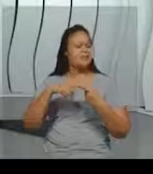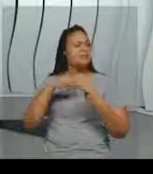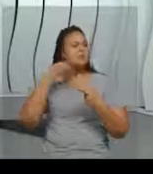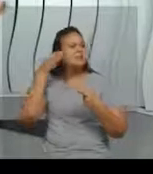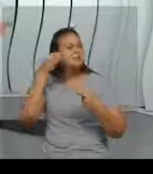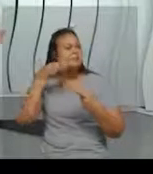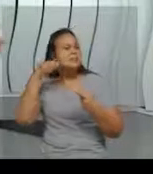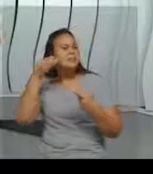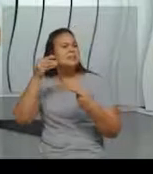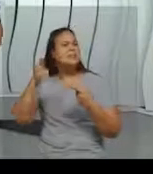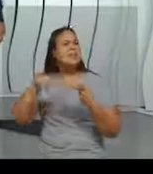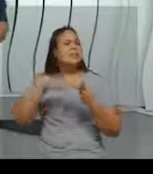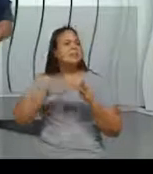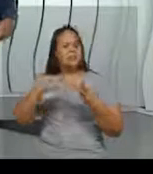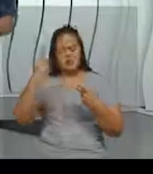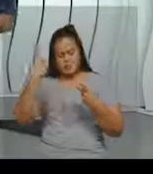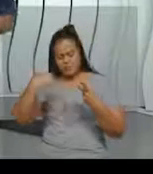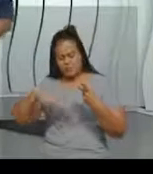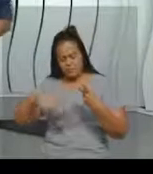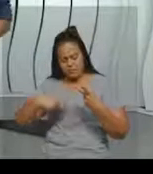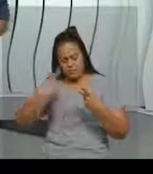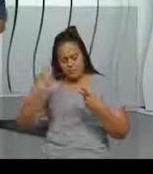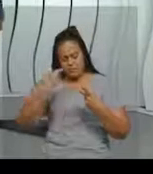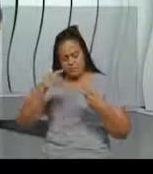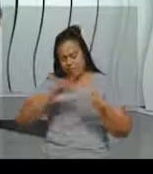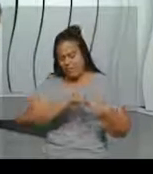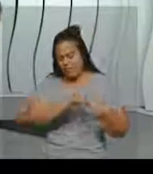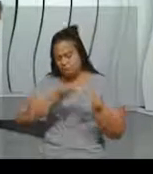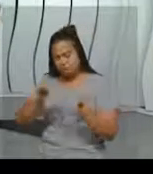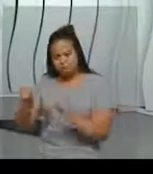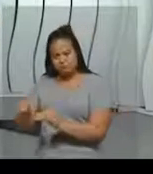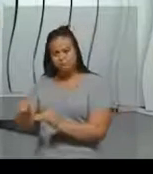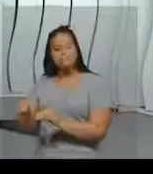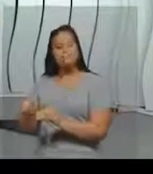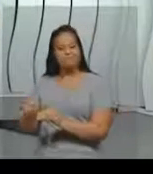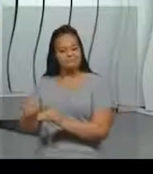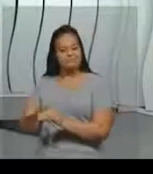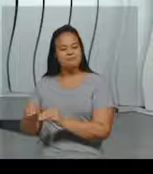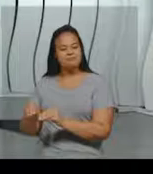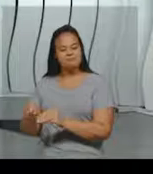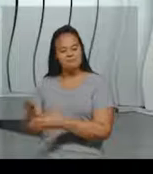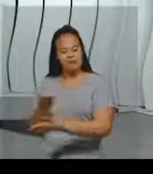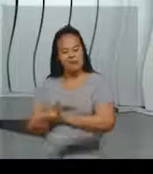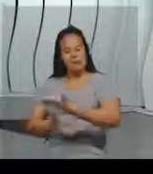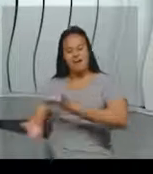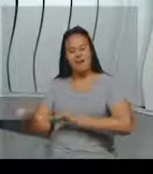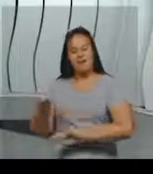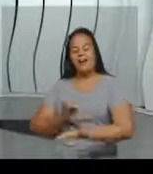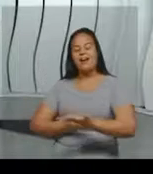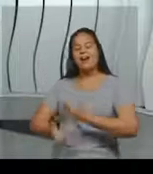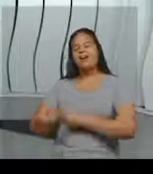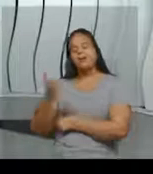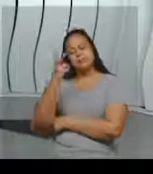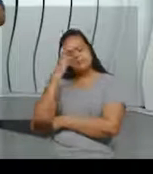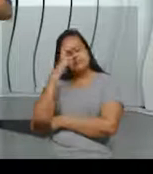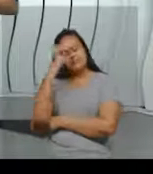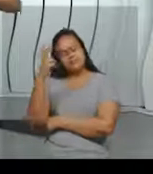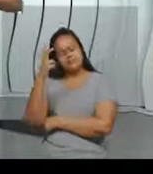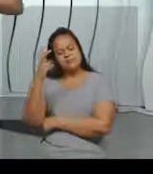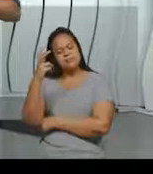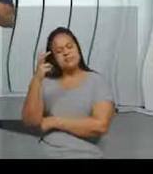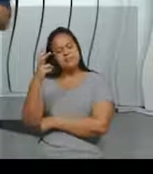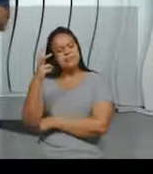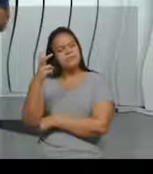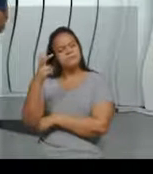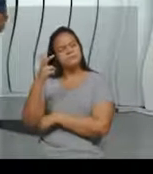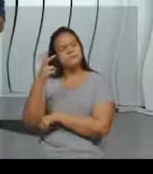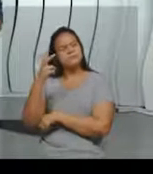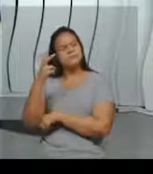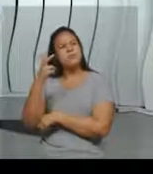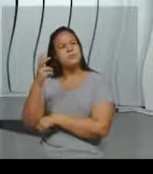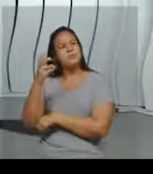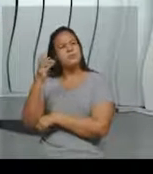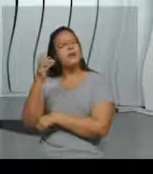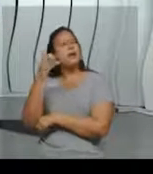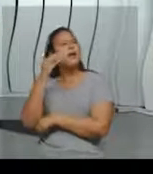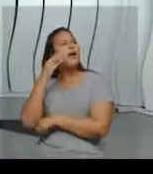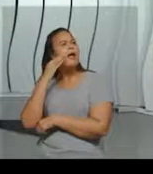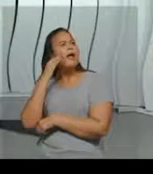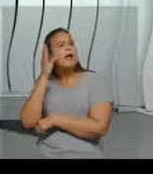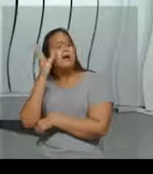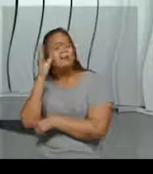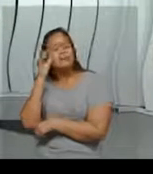experiência corporal para lá. Isso é muito interessante para a gente compreender como que o